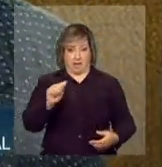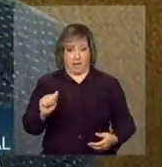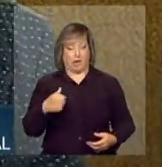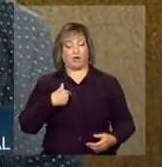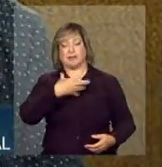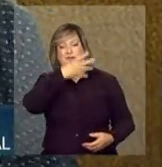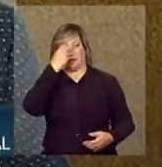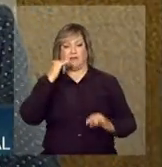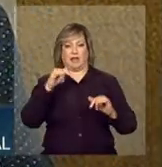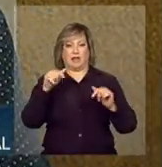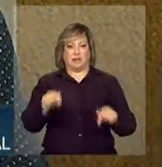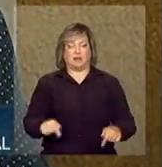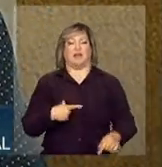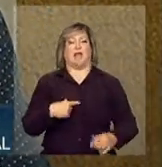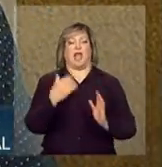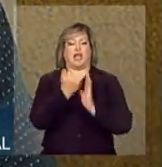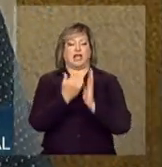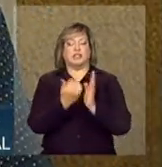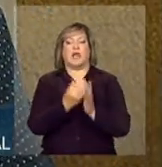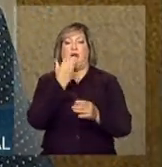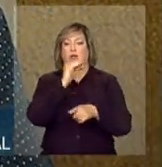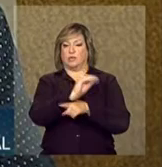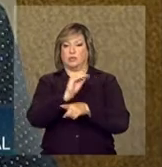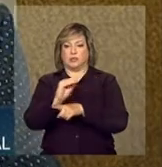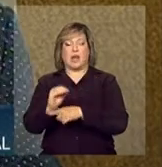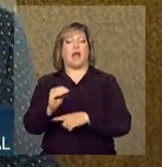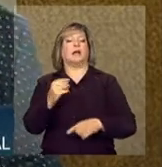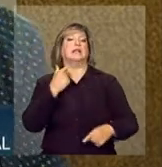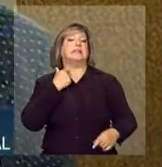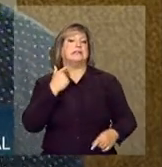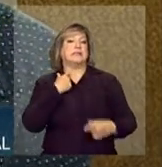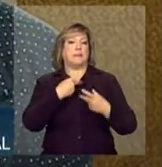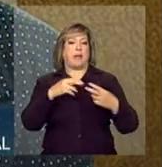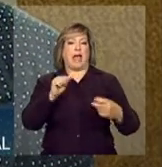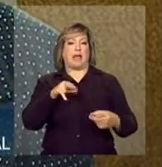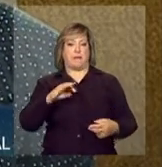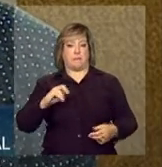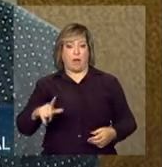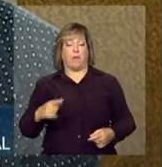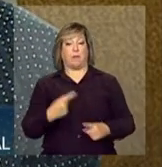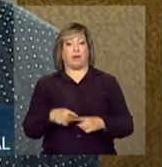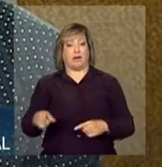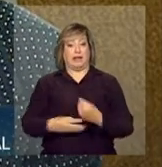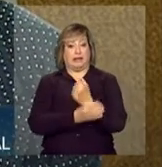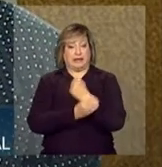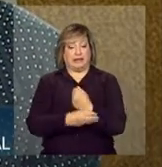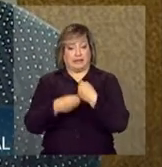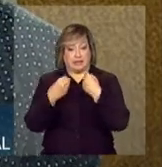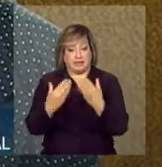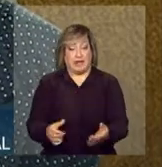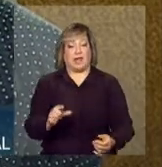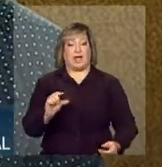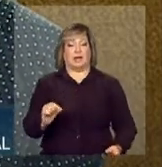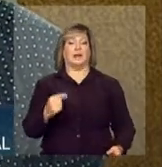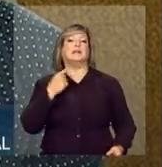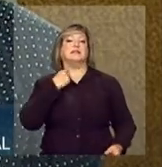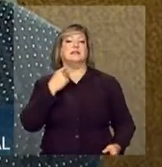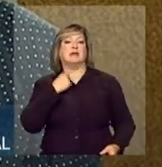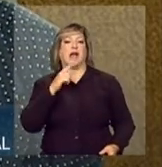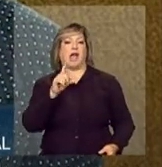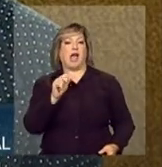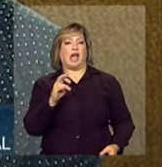de comentar isso, na agenda de alimentação animal. Por quê? Porque garantir alimentação para os nossos animais